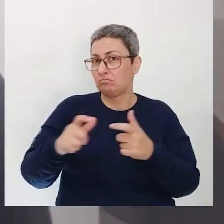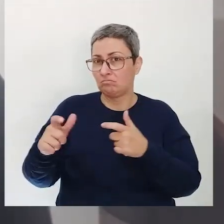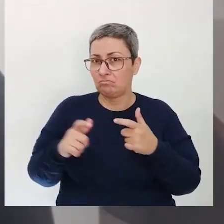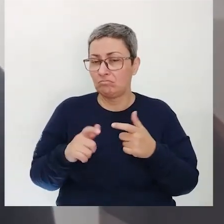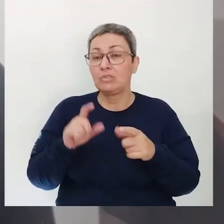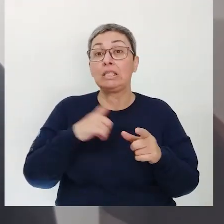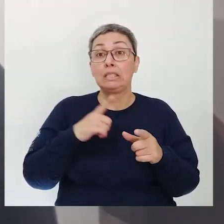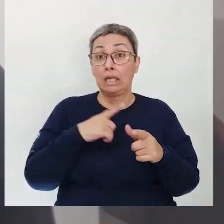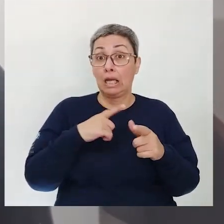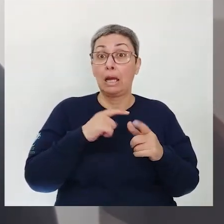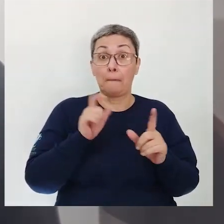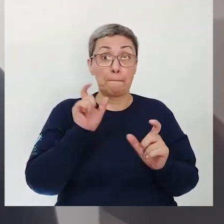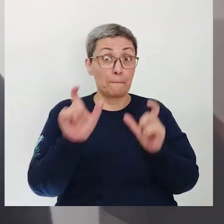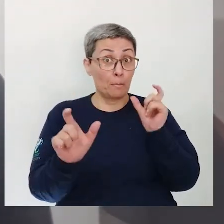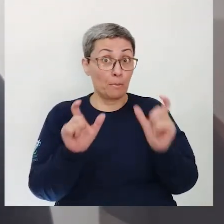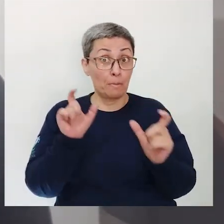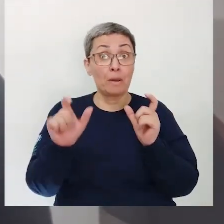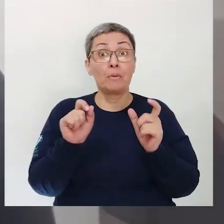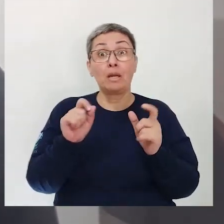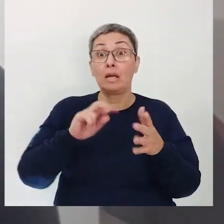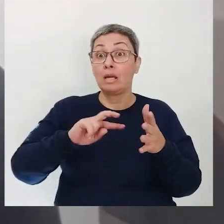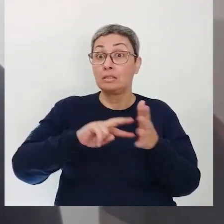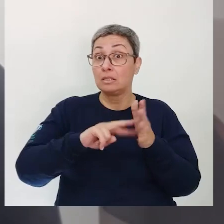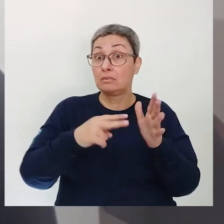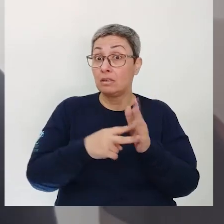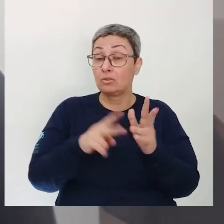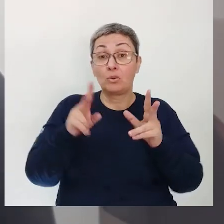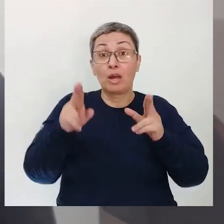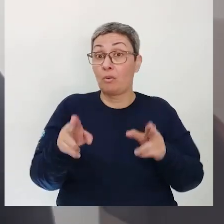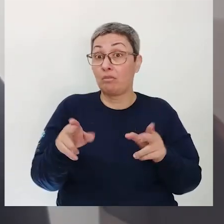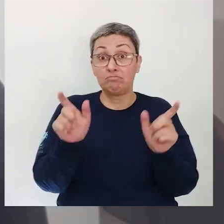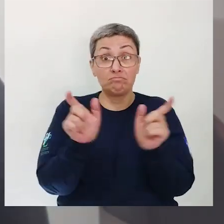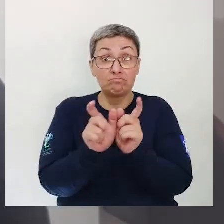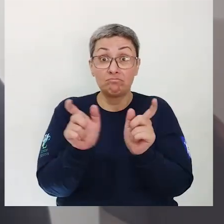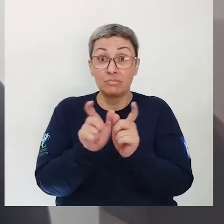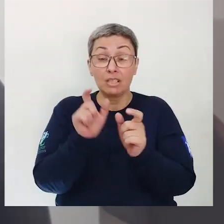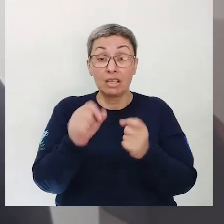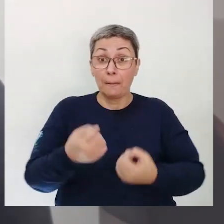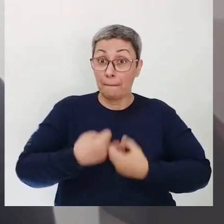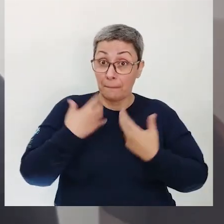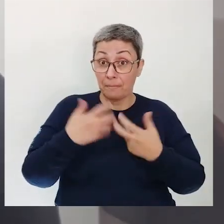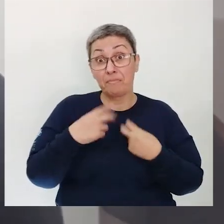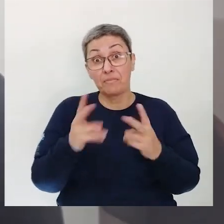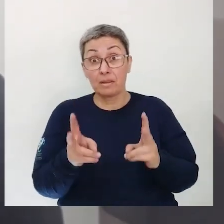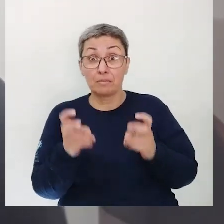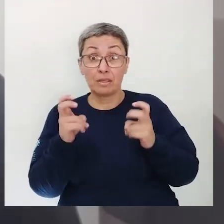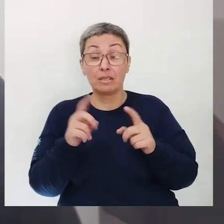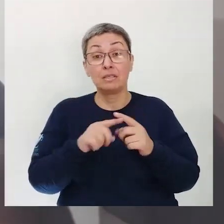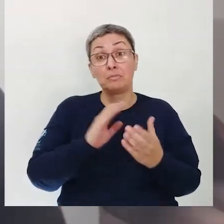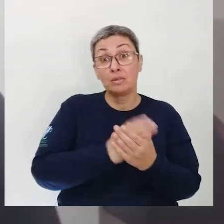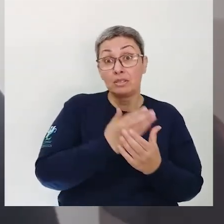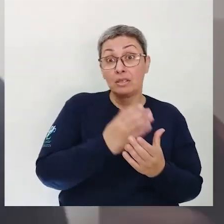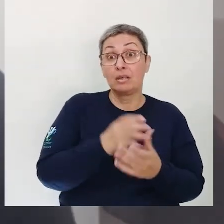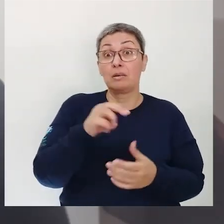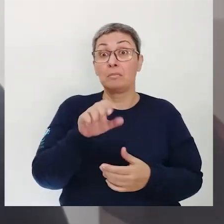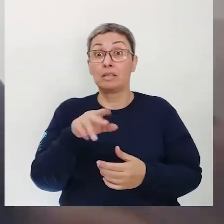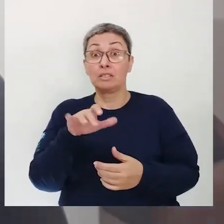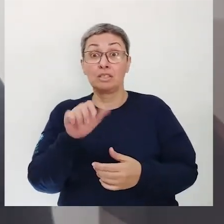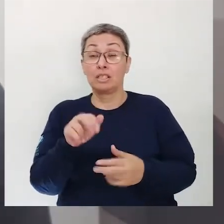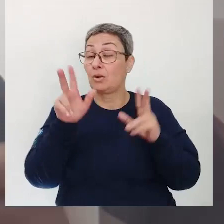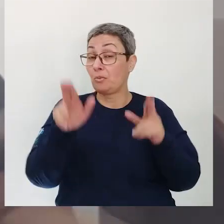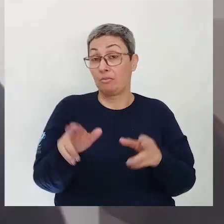do lugar. Temos muitas palavras que querem dizer a mesma coisa. Vocês perceberam lá no poema da professora Renata? Mandioca, macaxeira,